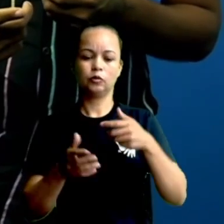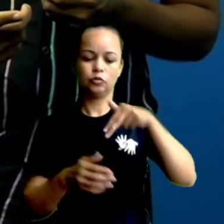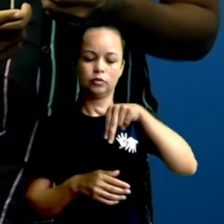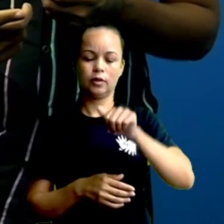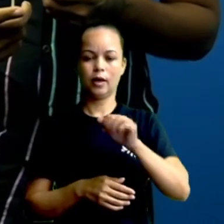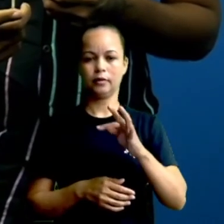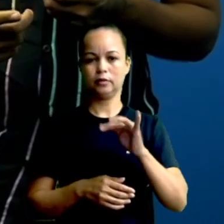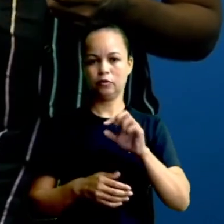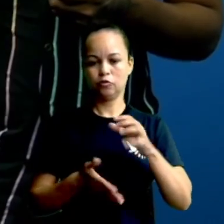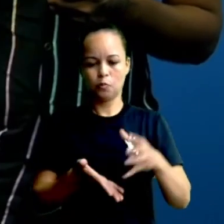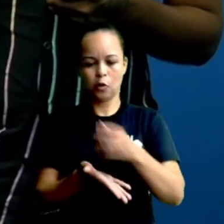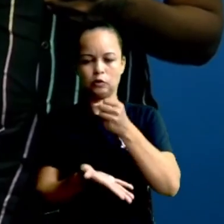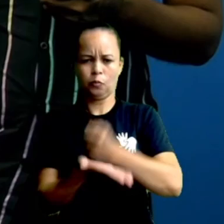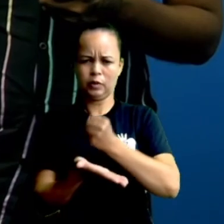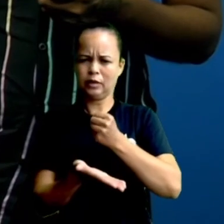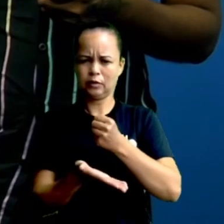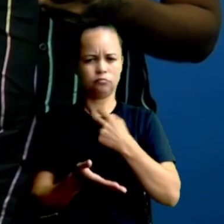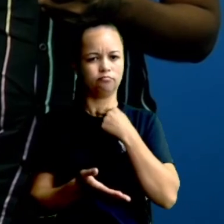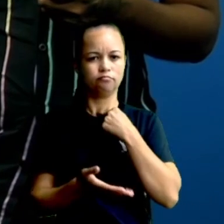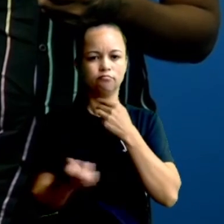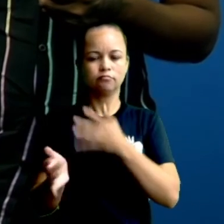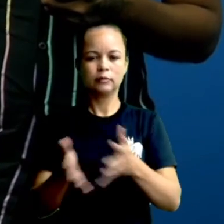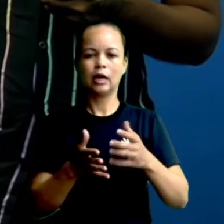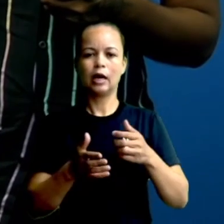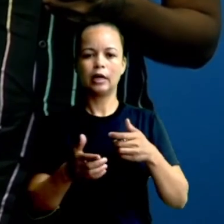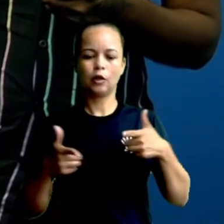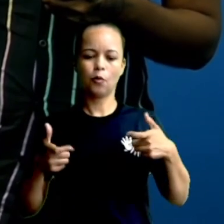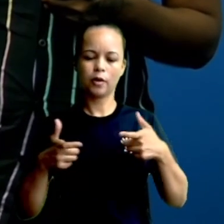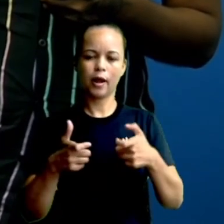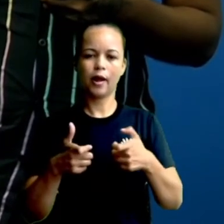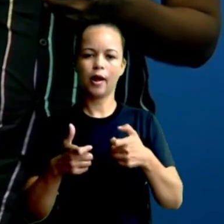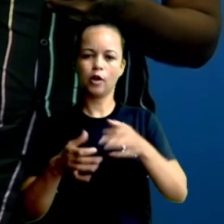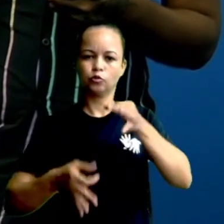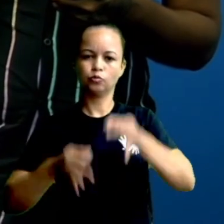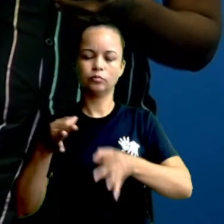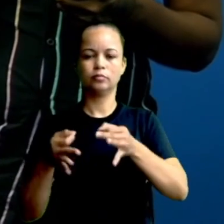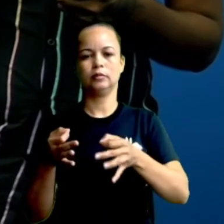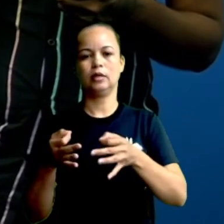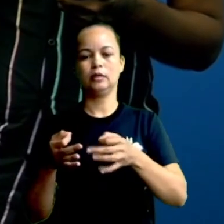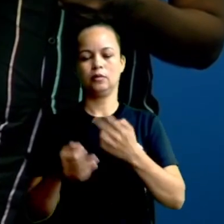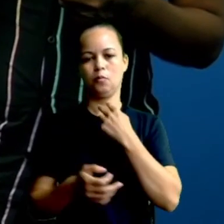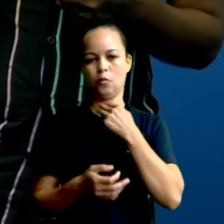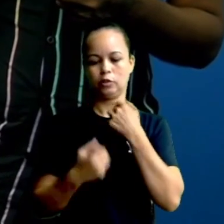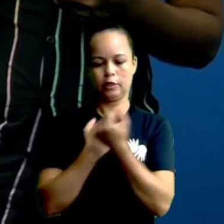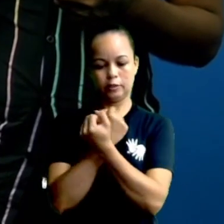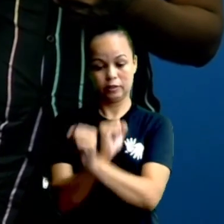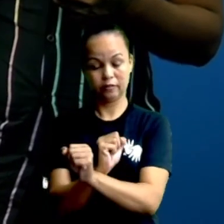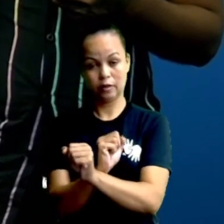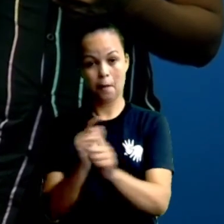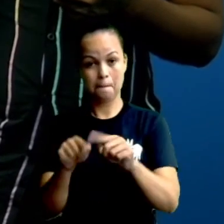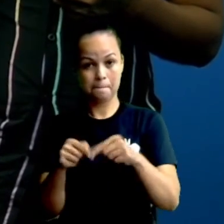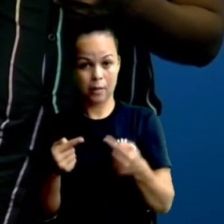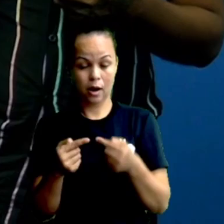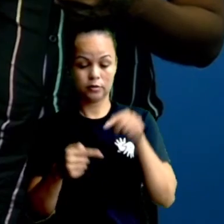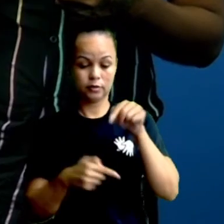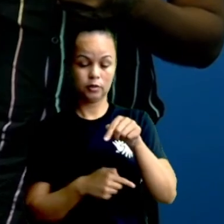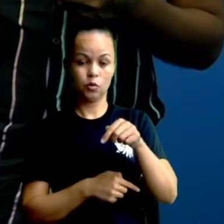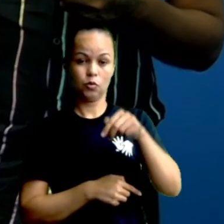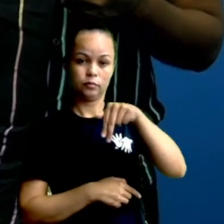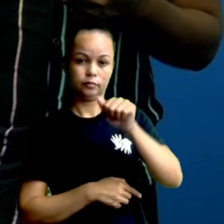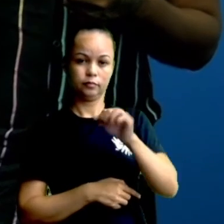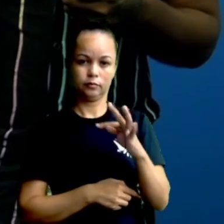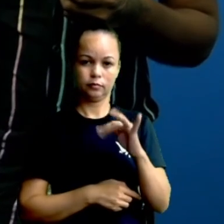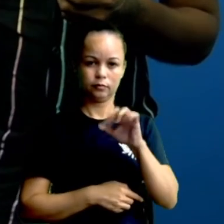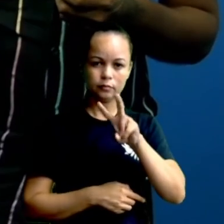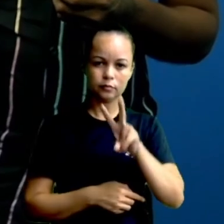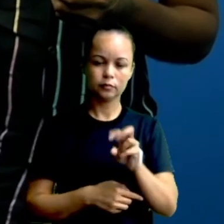seu processo de dominação. Aí o que é que eles chamavam de Guerra Justa? Eles não poderiam escravizar, mas se o nativo ele não se